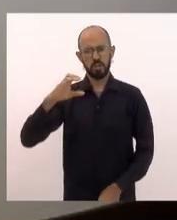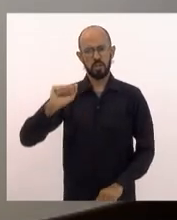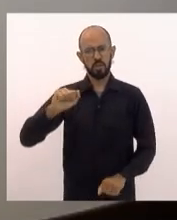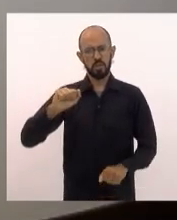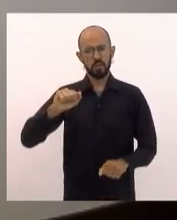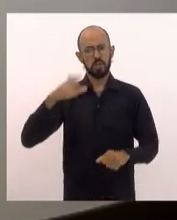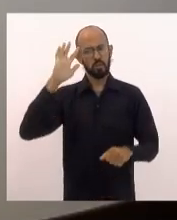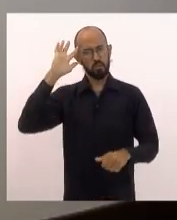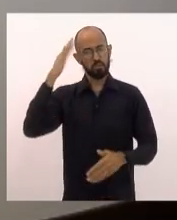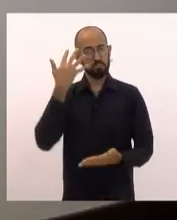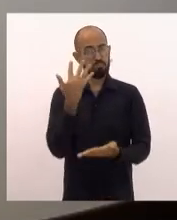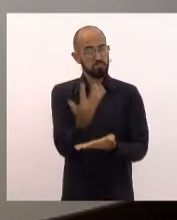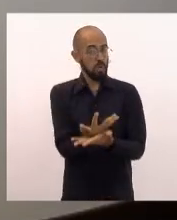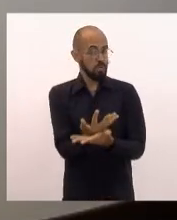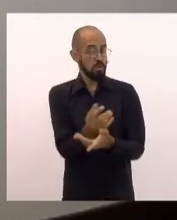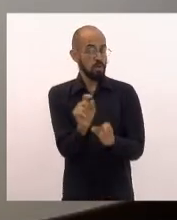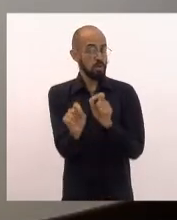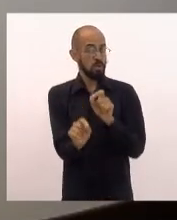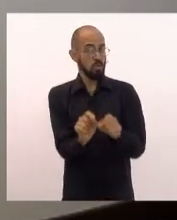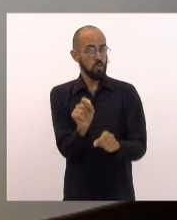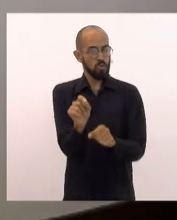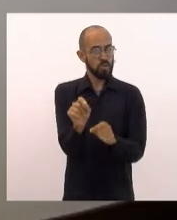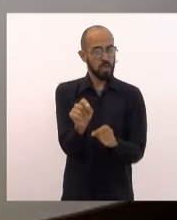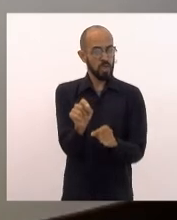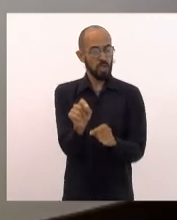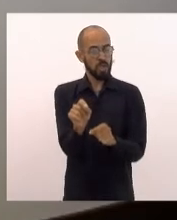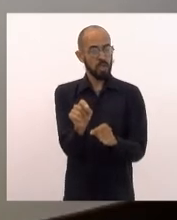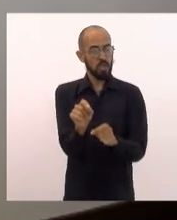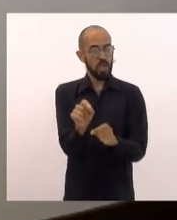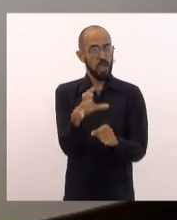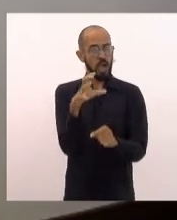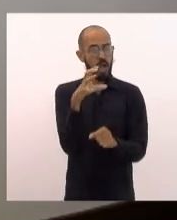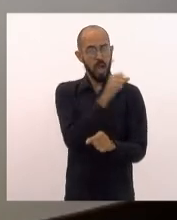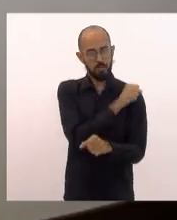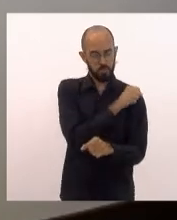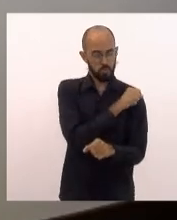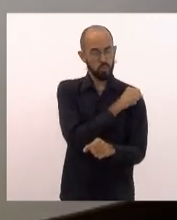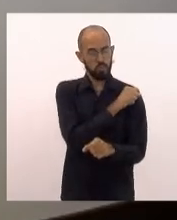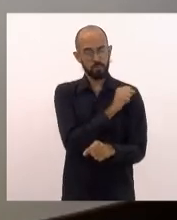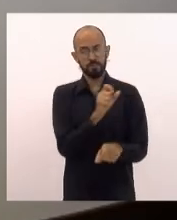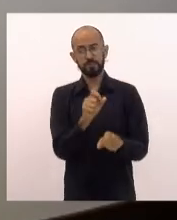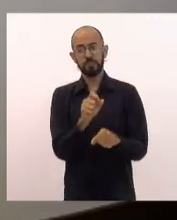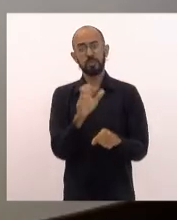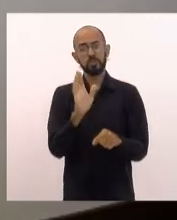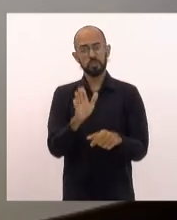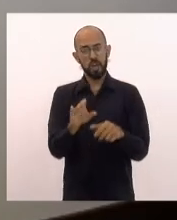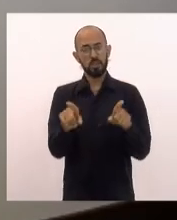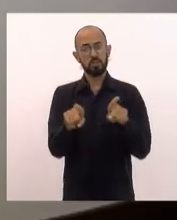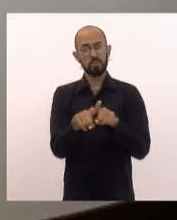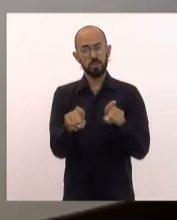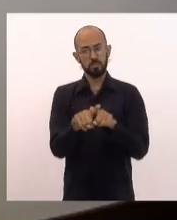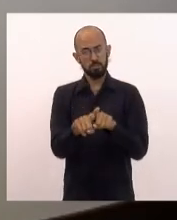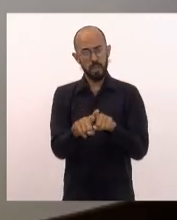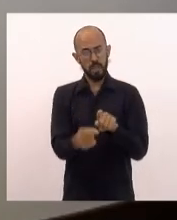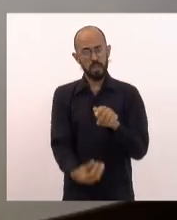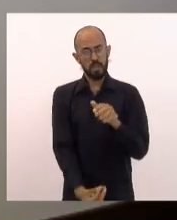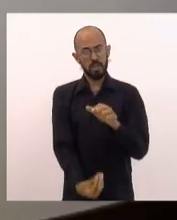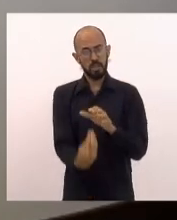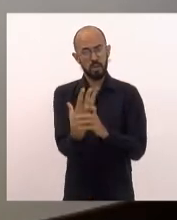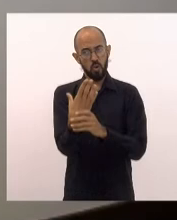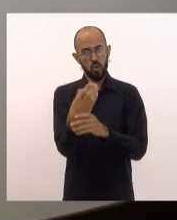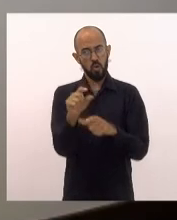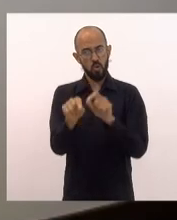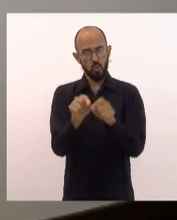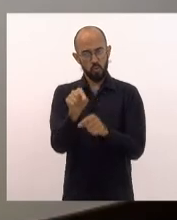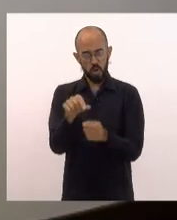tomou uma decisão muito acertada e muito rápida e já passou a denominar o Núcleo